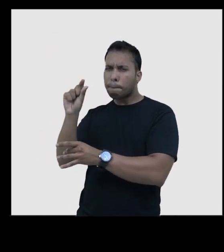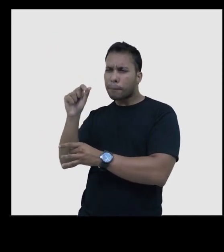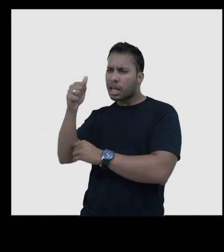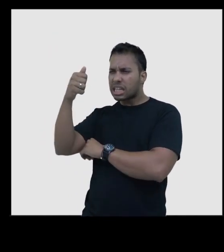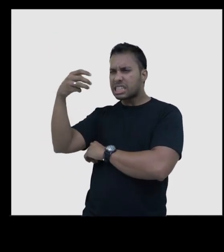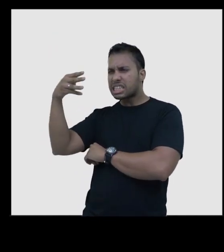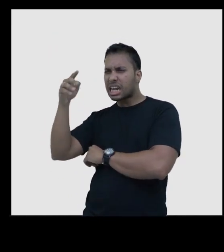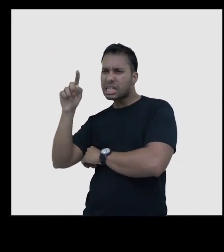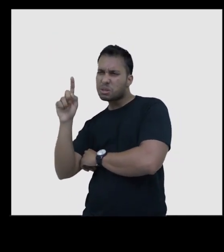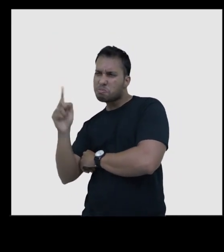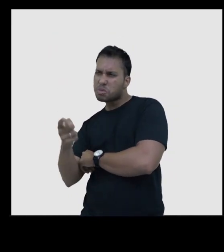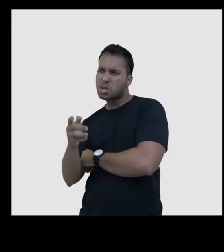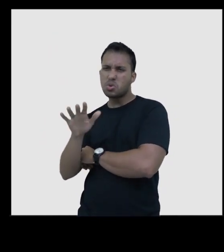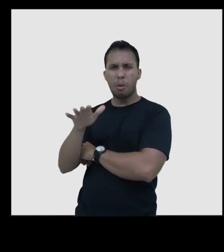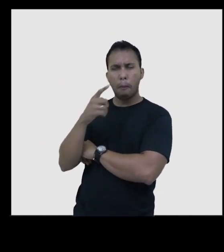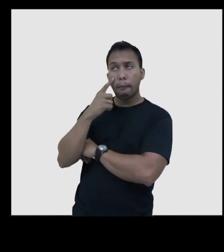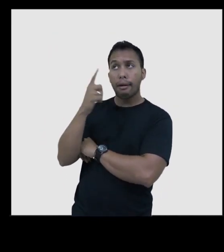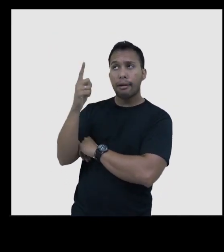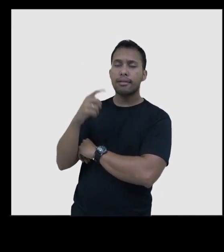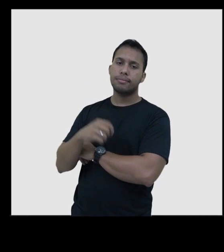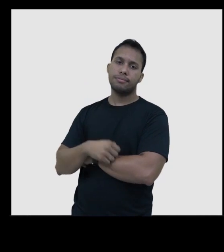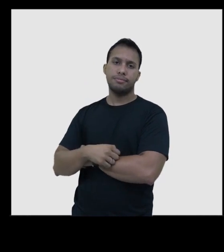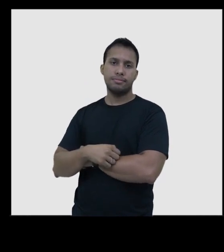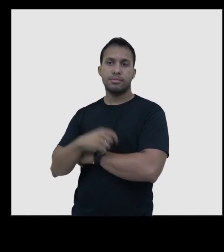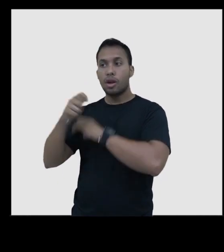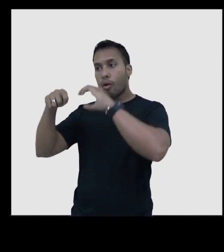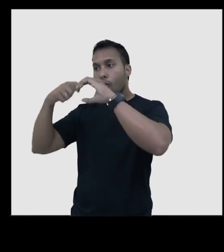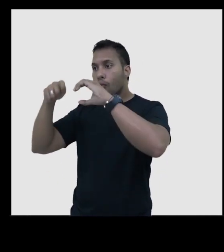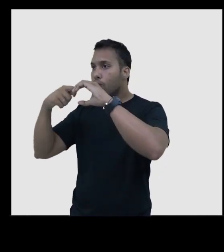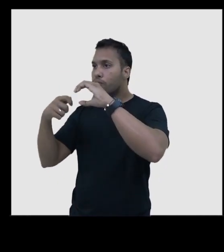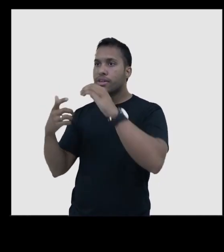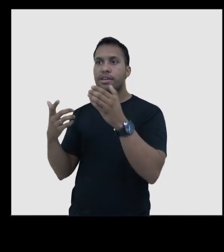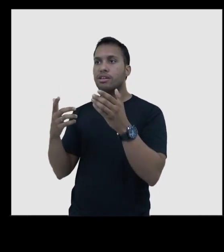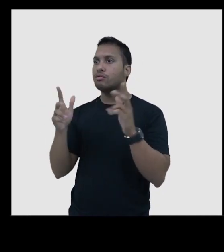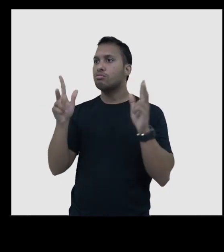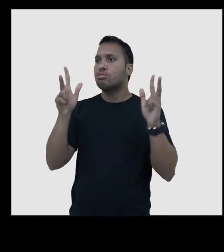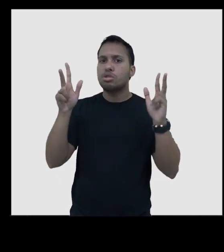que está próximo ali dos 13.000, né? A taxa de dados, a taxa de